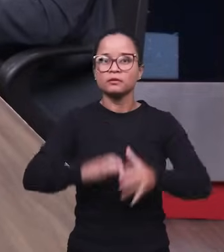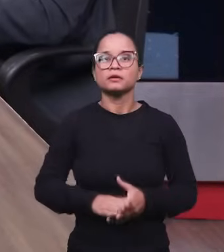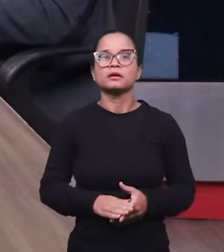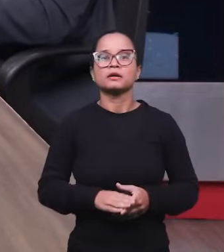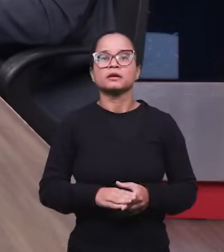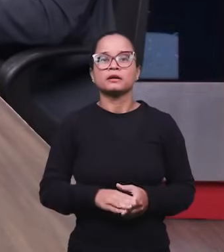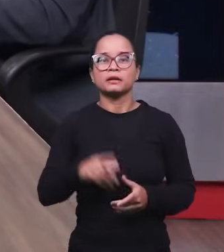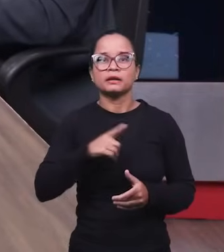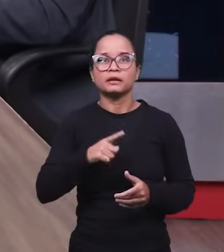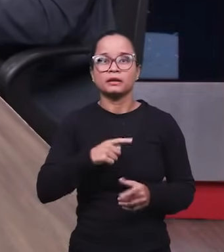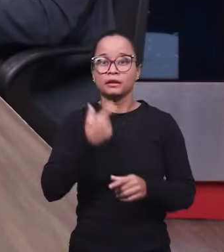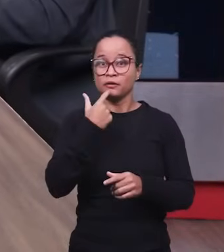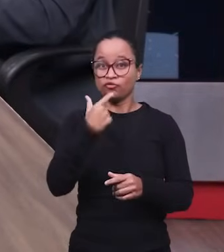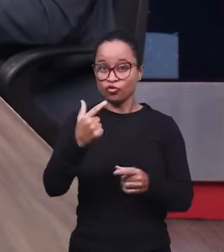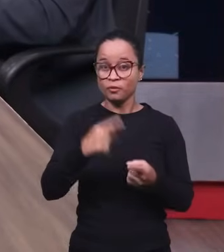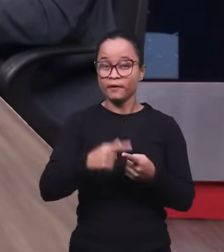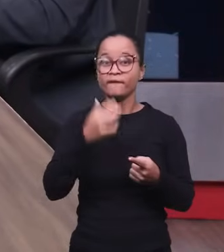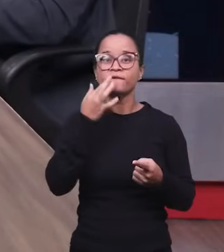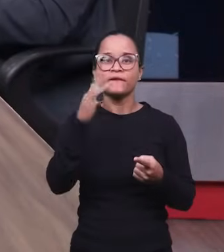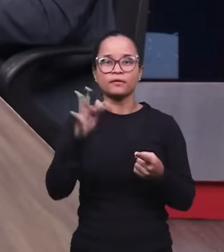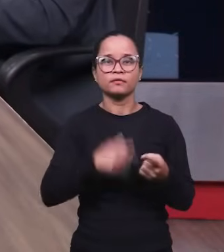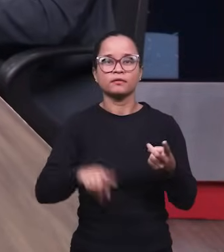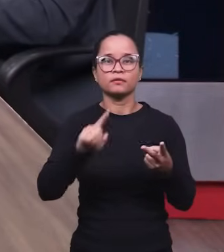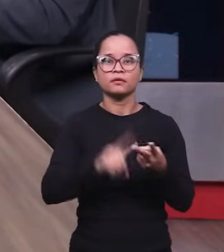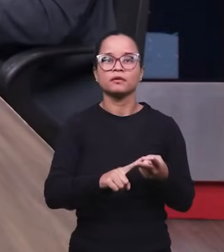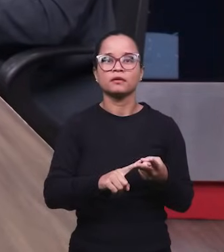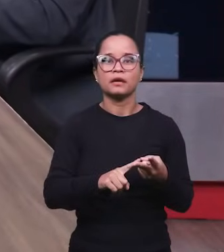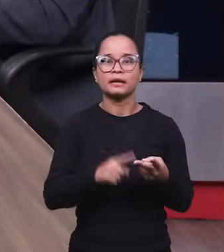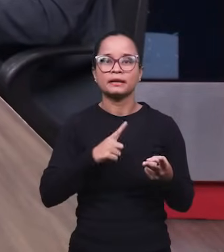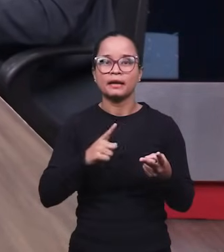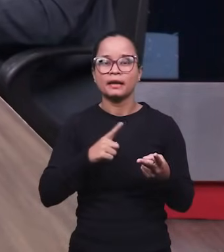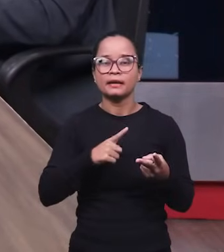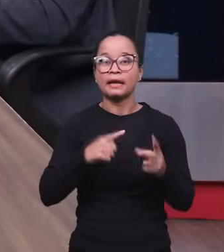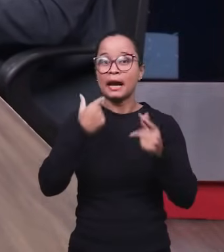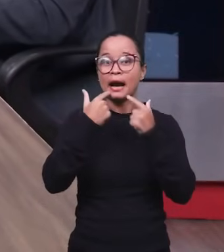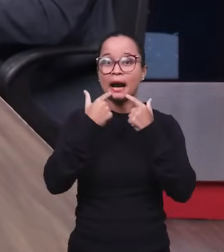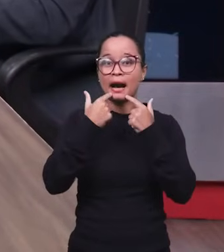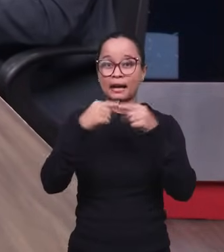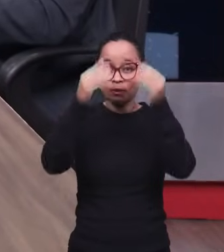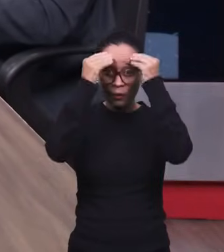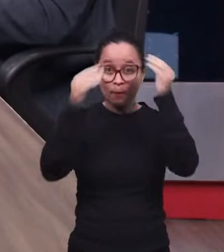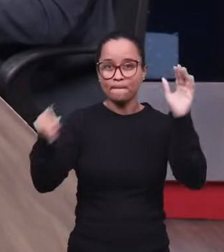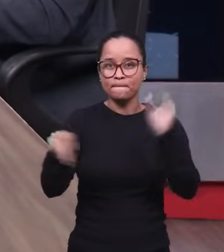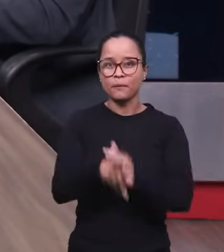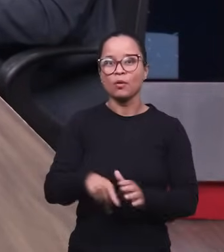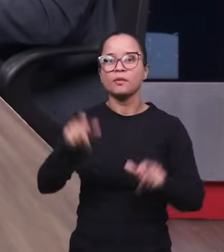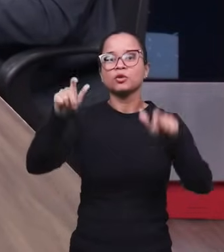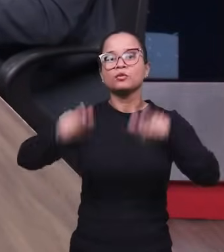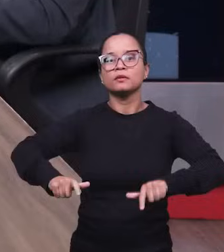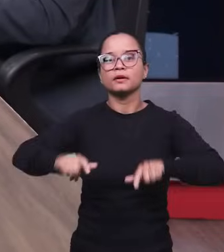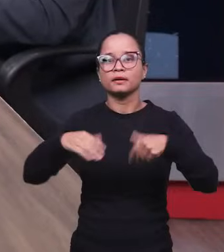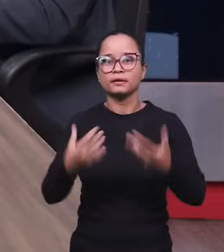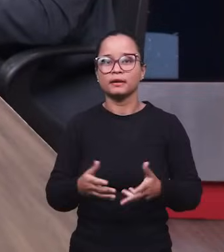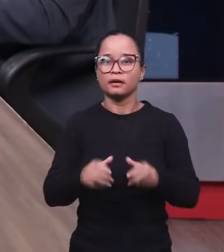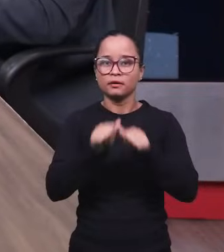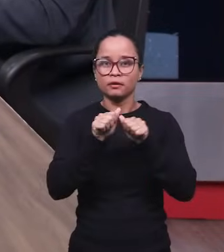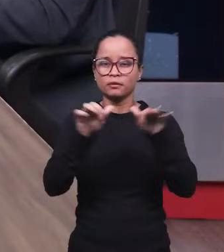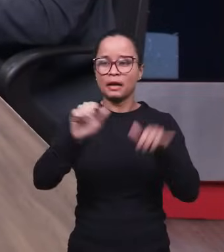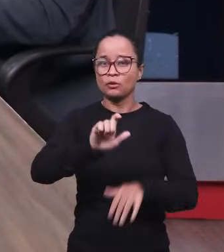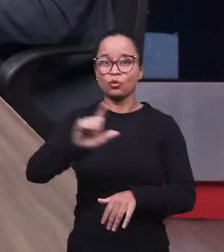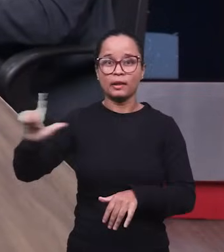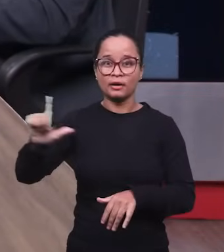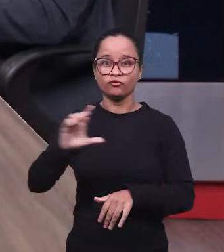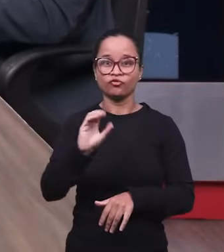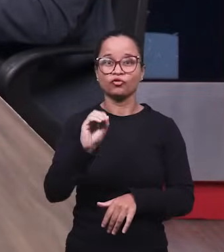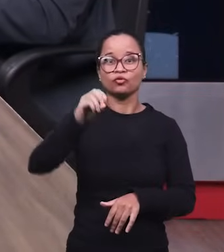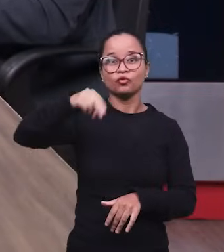nossa em um idioma que é o francês, além de 2 dialetos locais. E é uma rádio que tem um alcance ali naquela região do leste